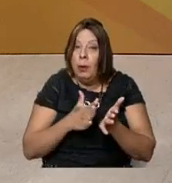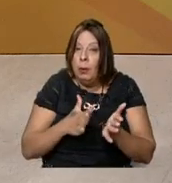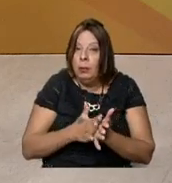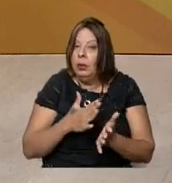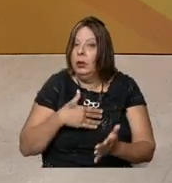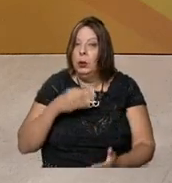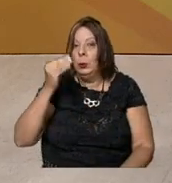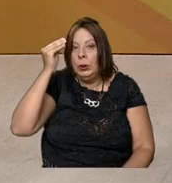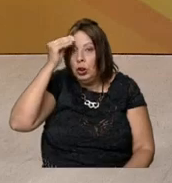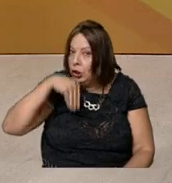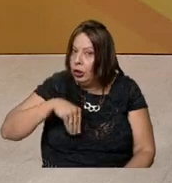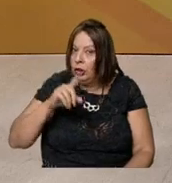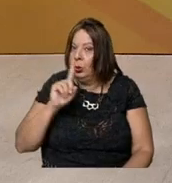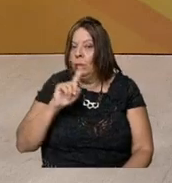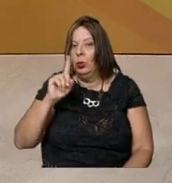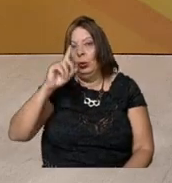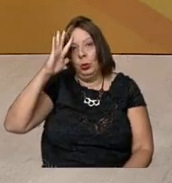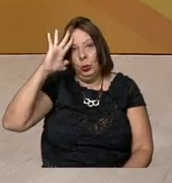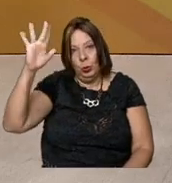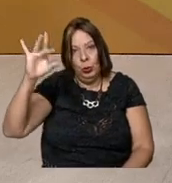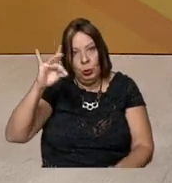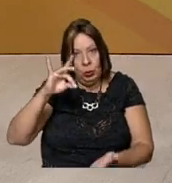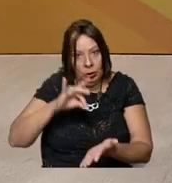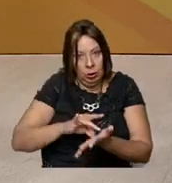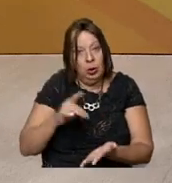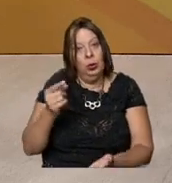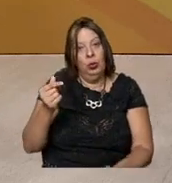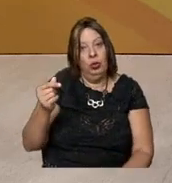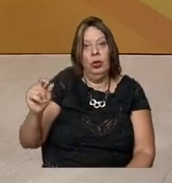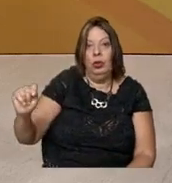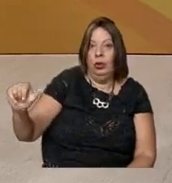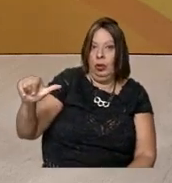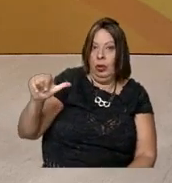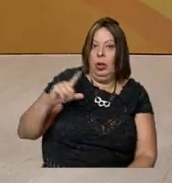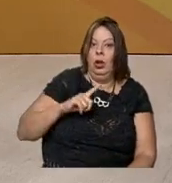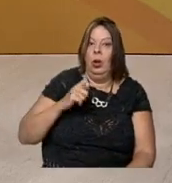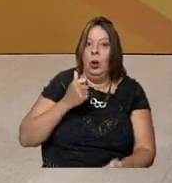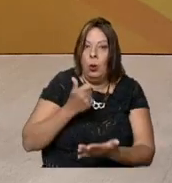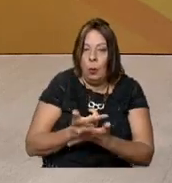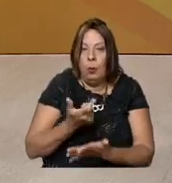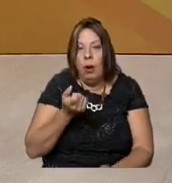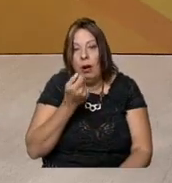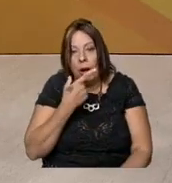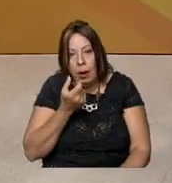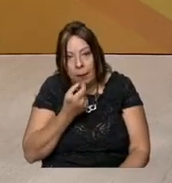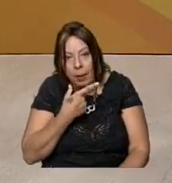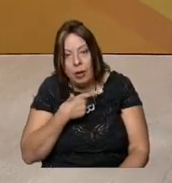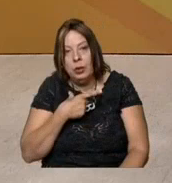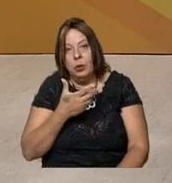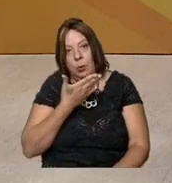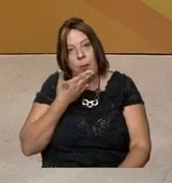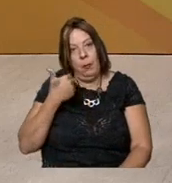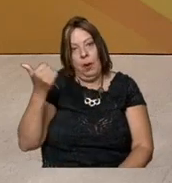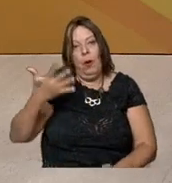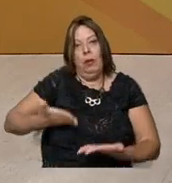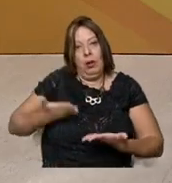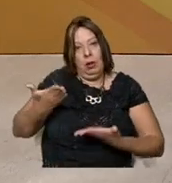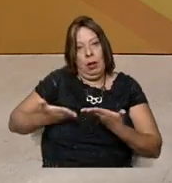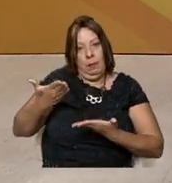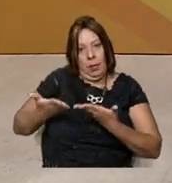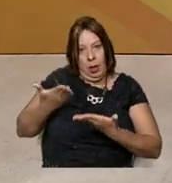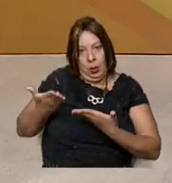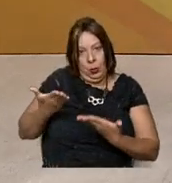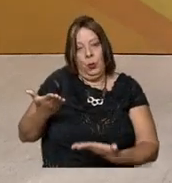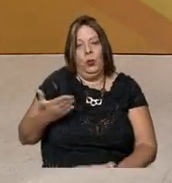dos seus sonhos de ganhar no Caju Cap, porque esse dinheiro agora vai ajudar a comprar medicação, a ter um tratamento melhor. Olha que bacana, né? Histórias que o Caju